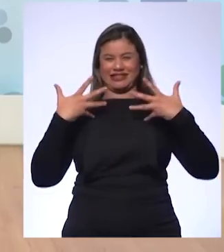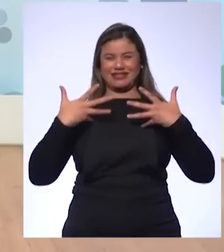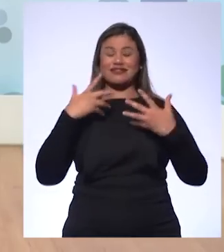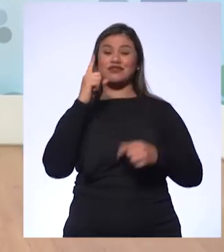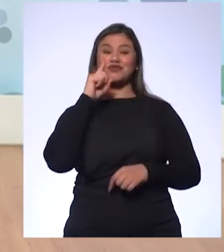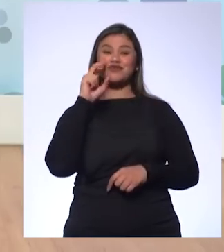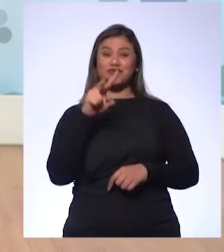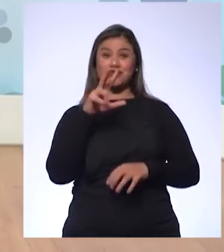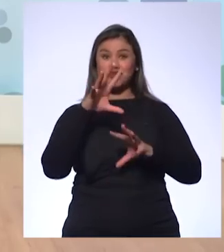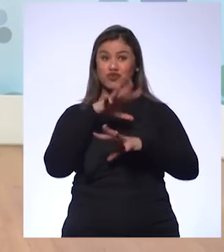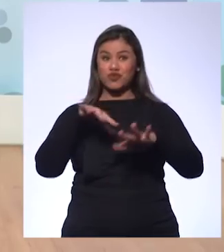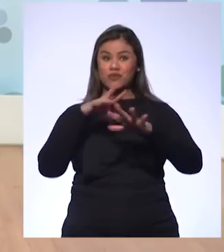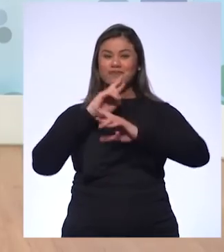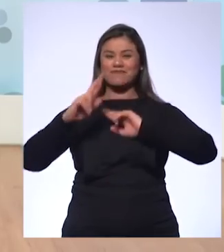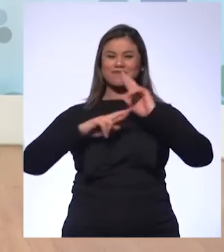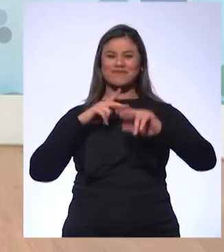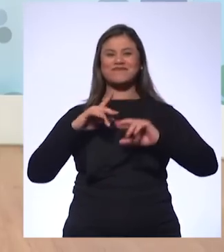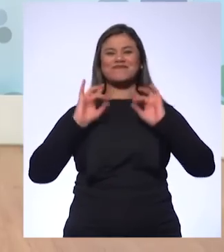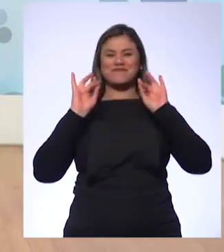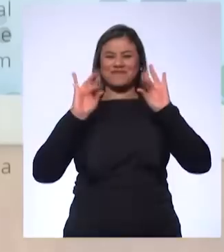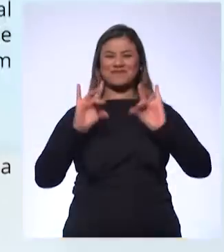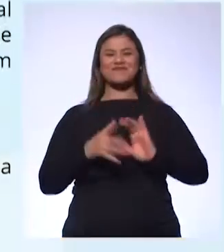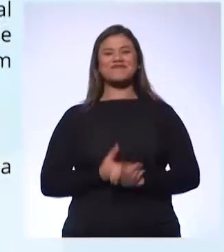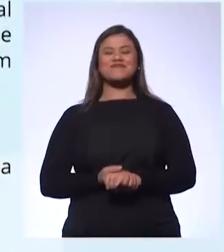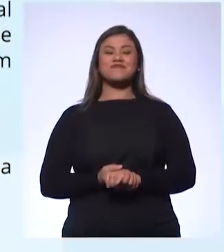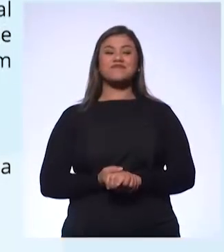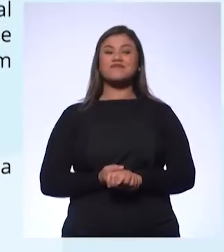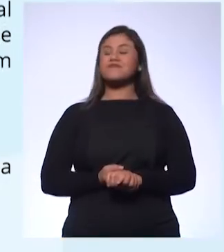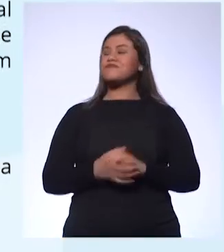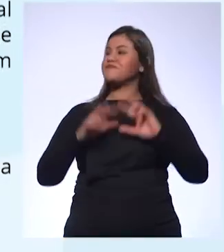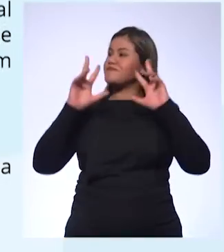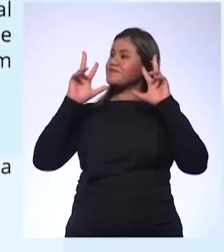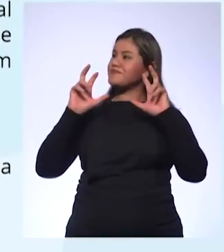a participação deles. Olha o tema da aula na tela, gente.